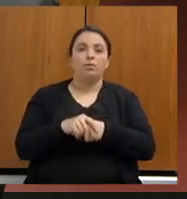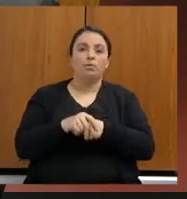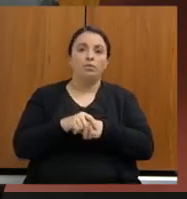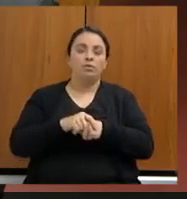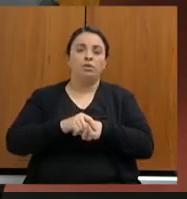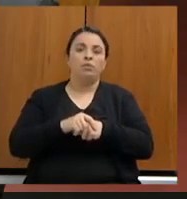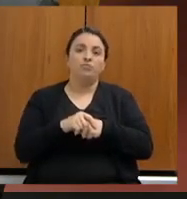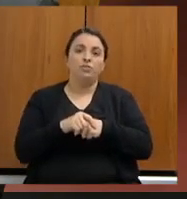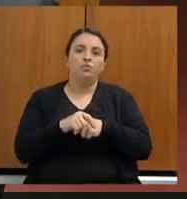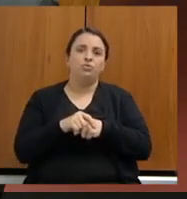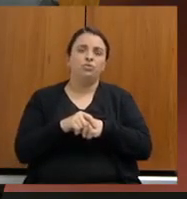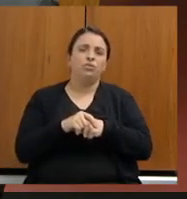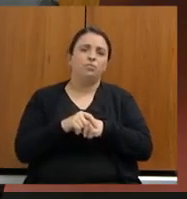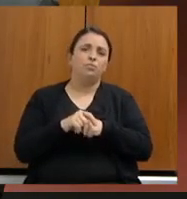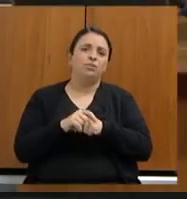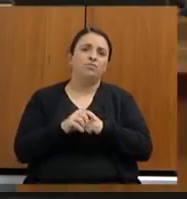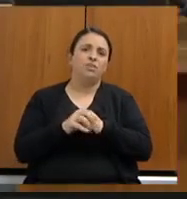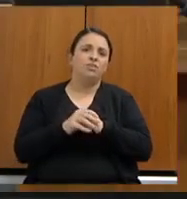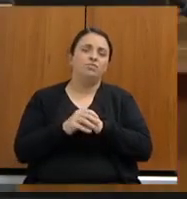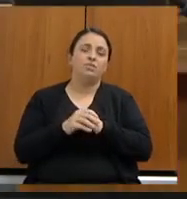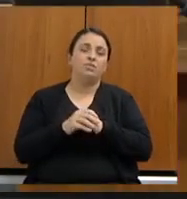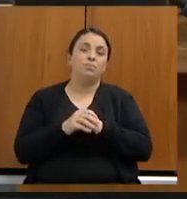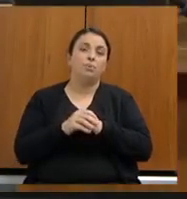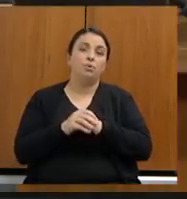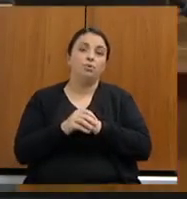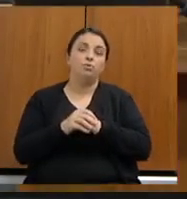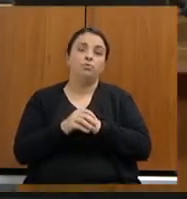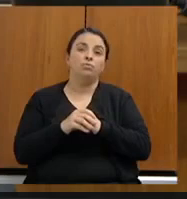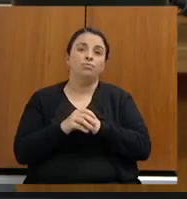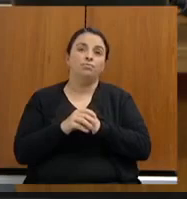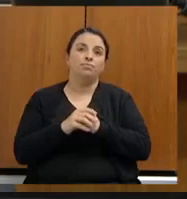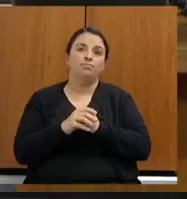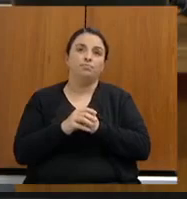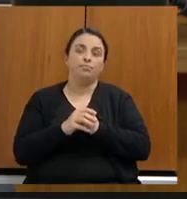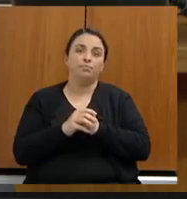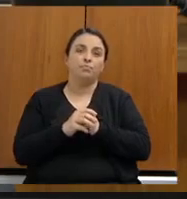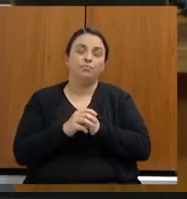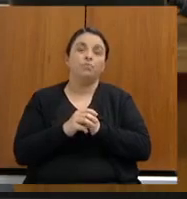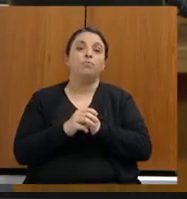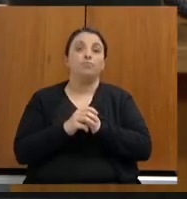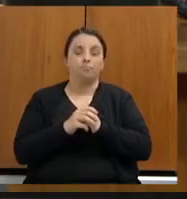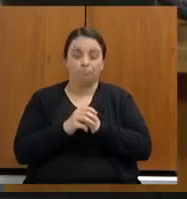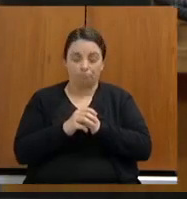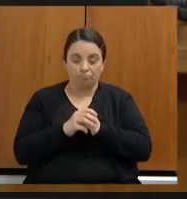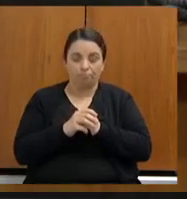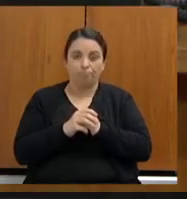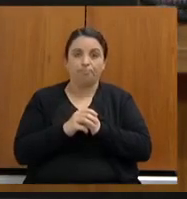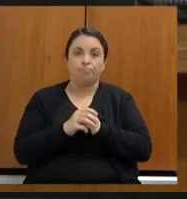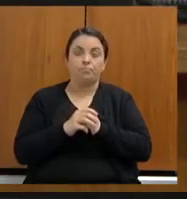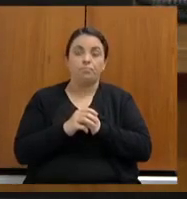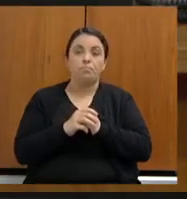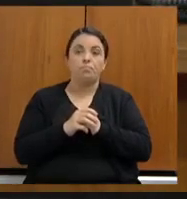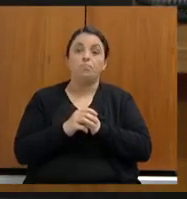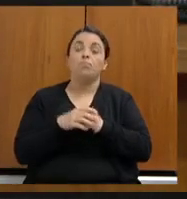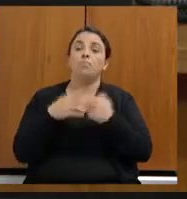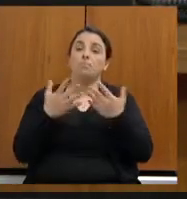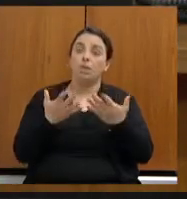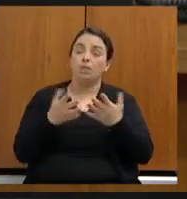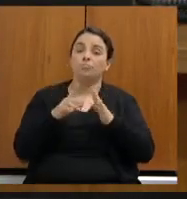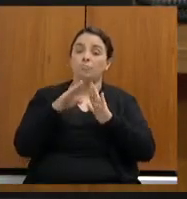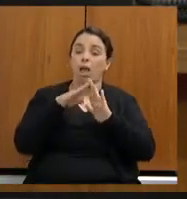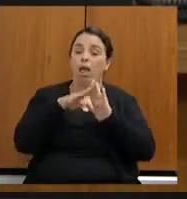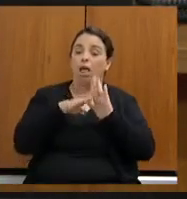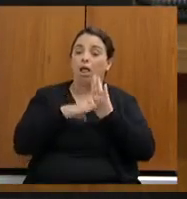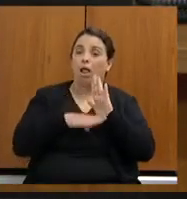para ver eu vou trabalhar um é relativamente ao cronograma de vacinação